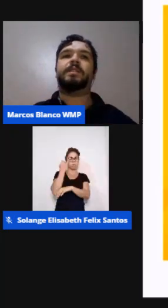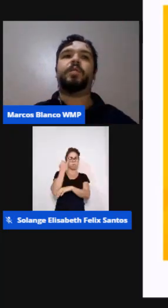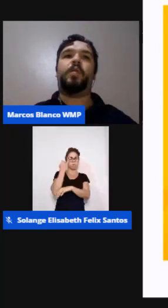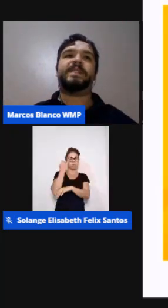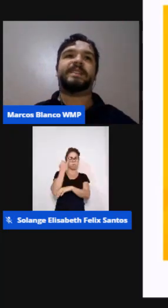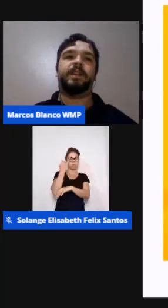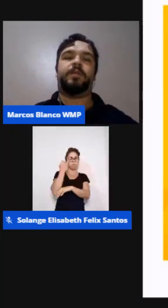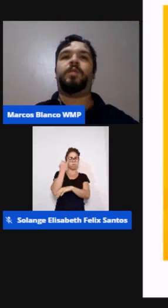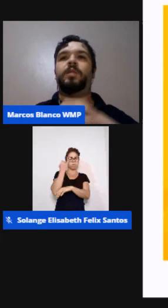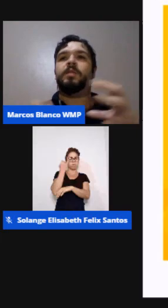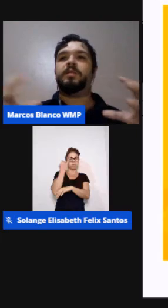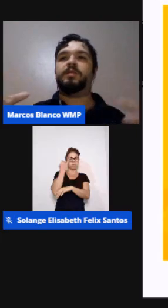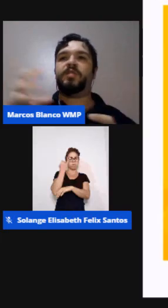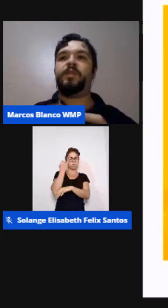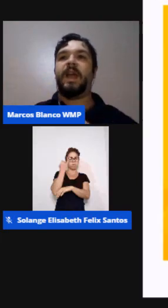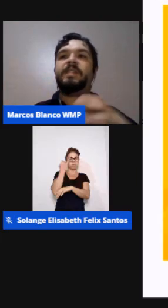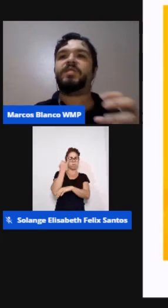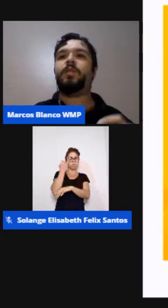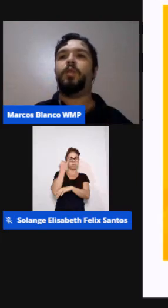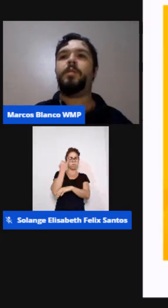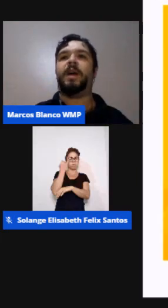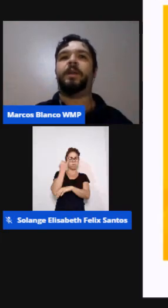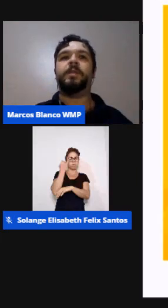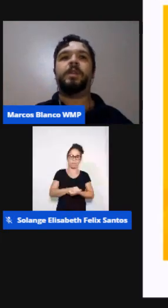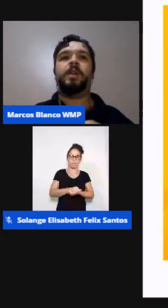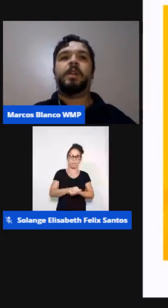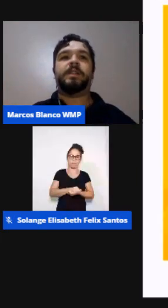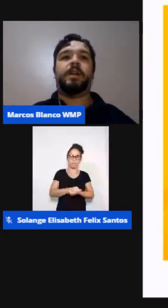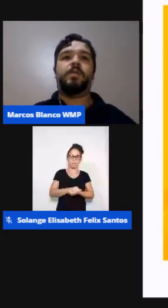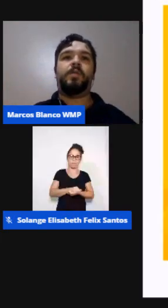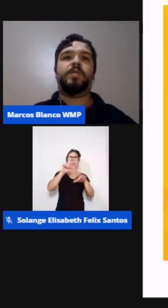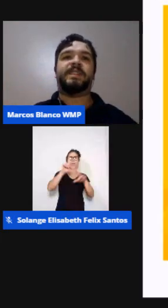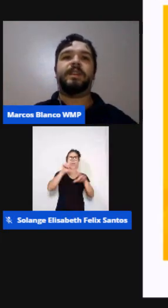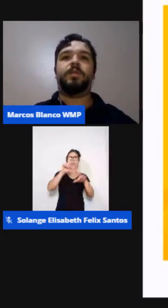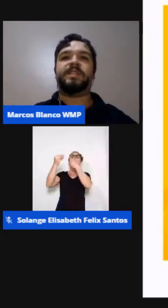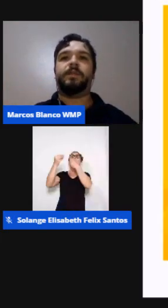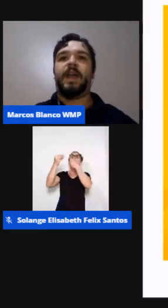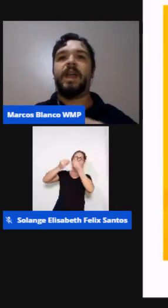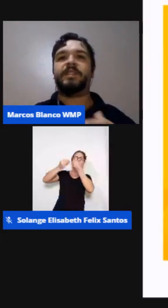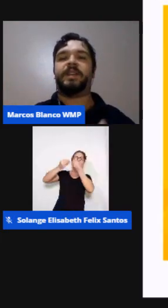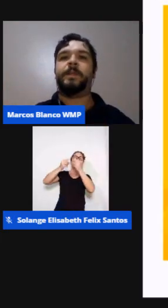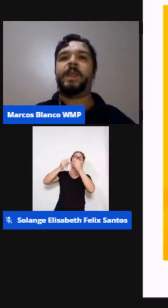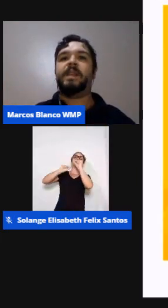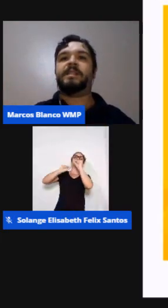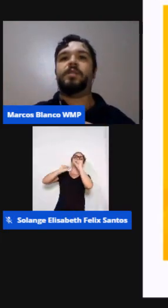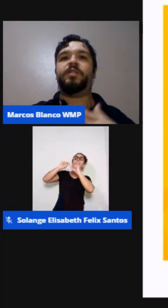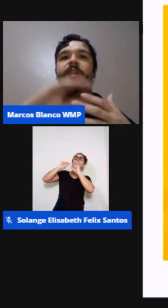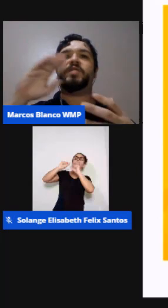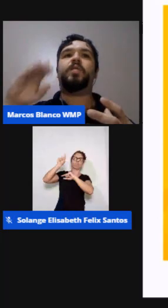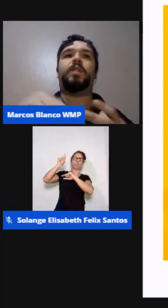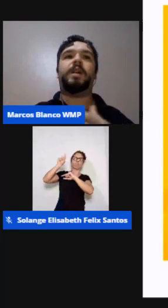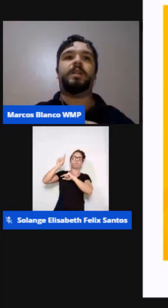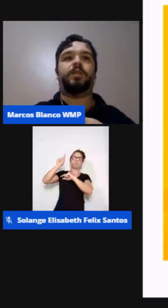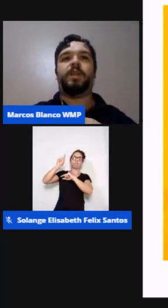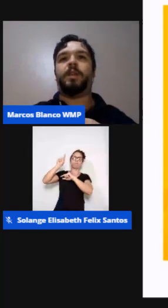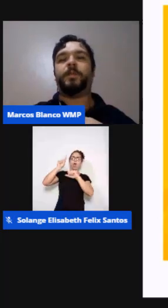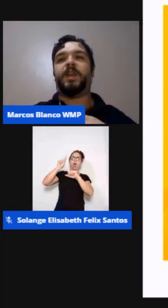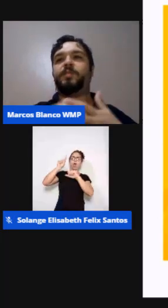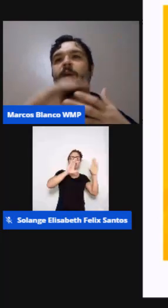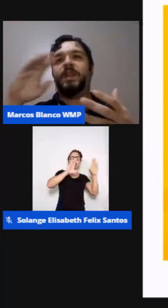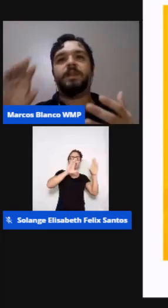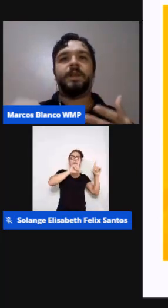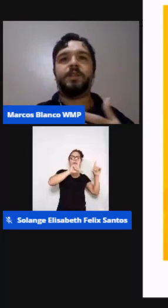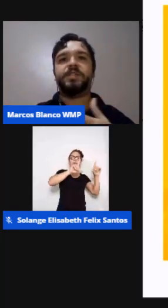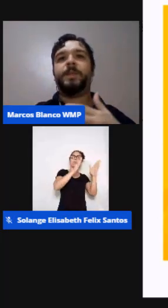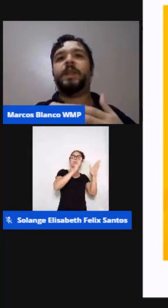funciona tanto o ciclo silvestre e o ciclo urbano. Então, o ciclo silvestre são os vírus circulando